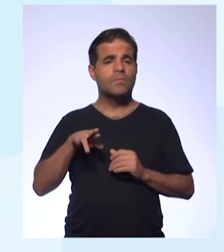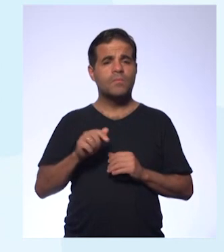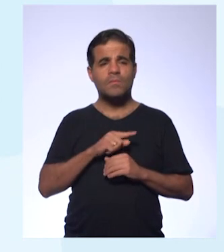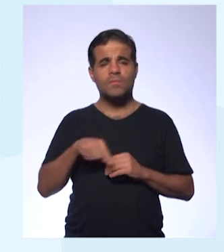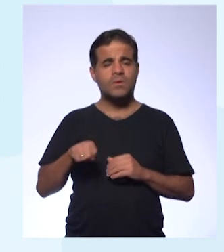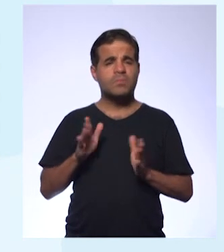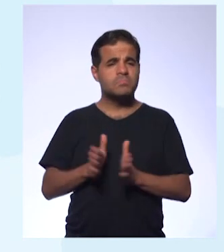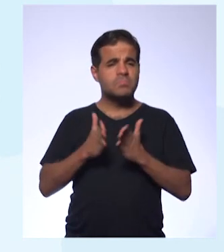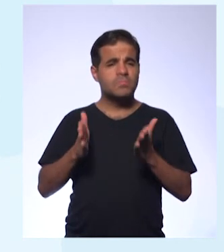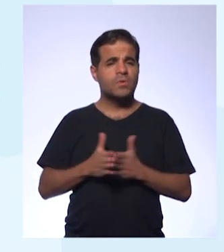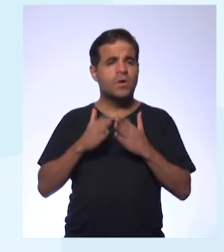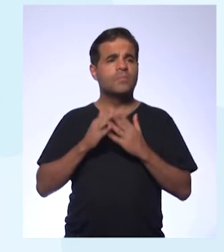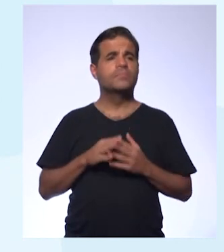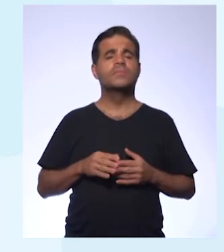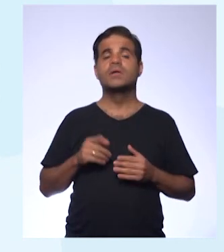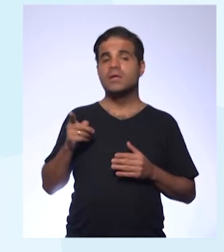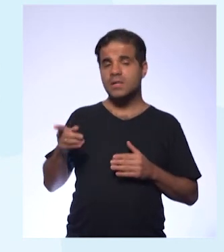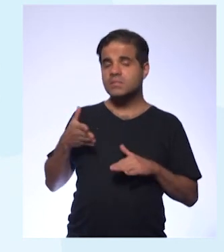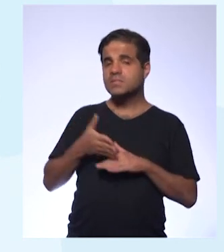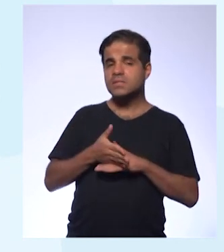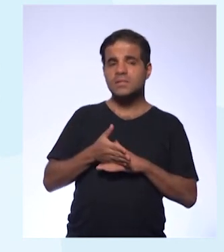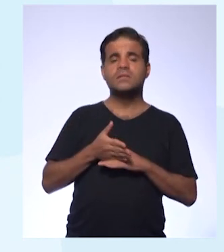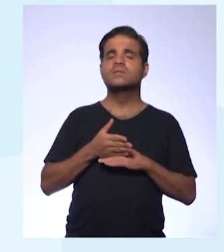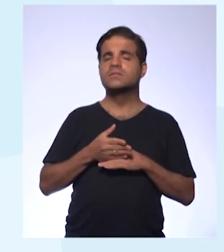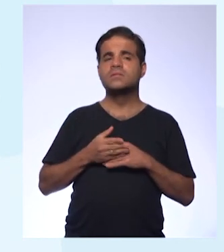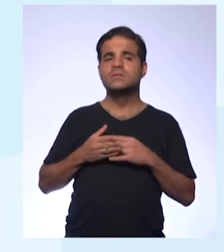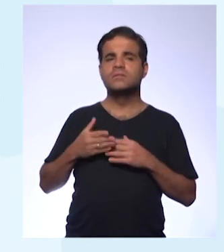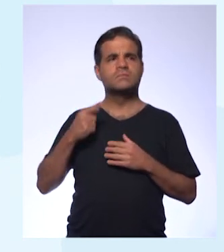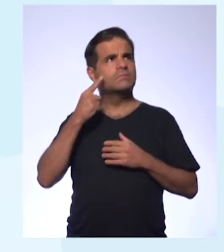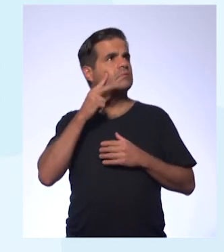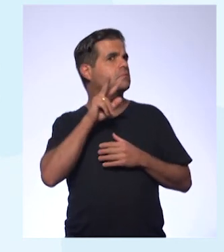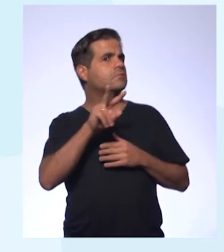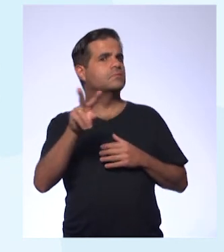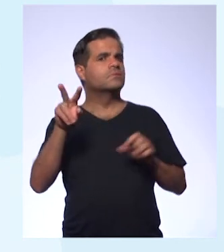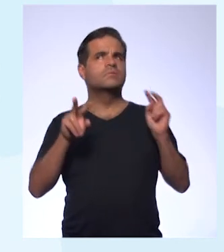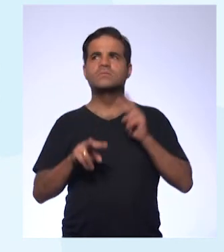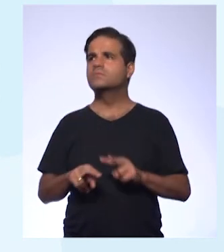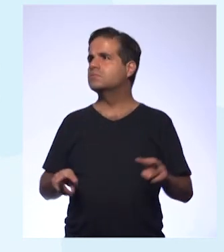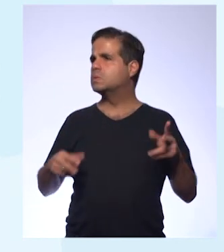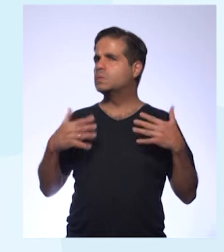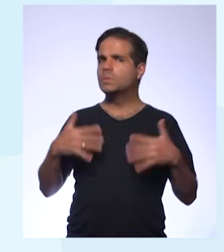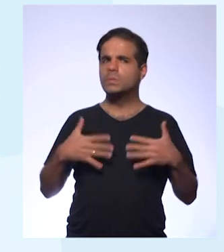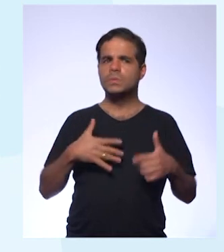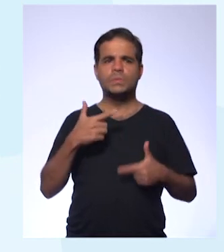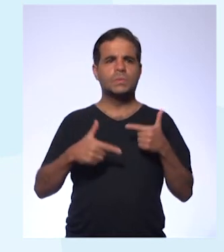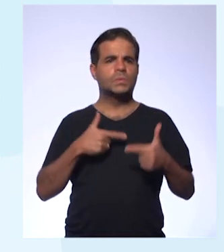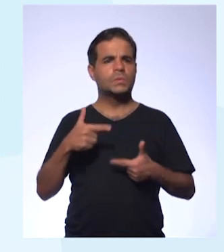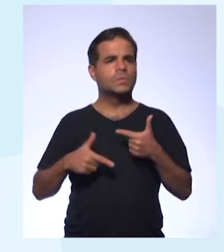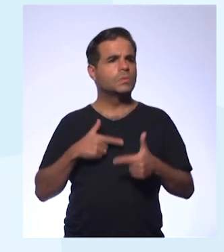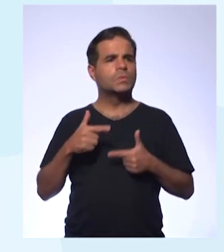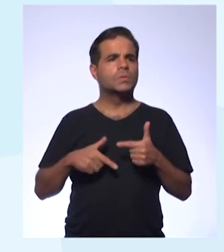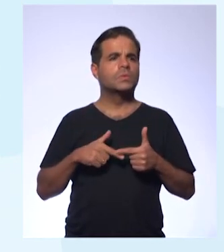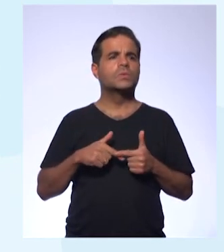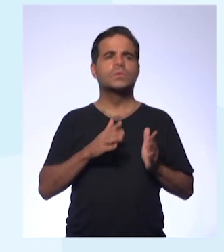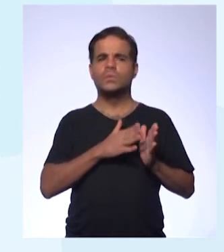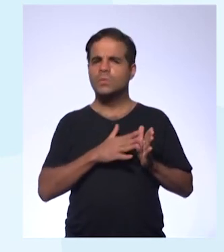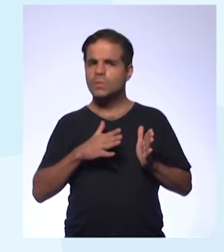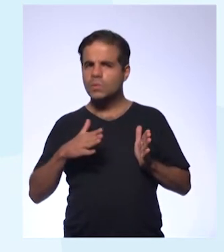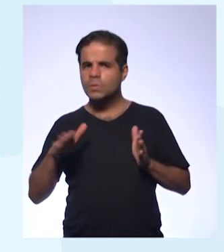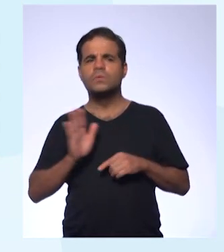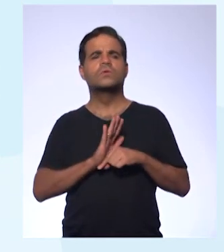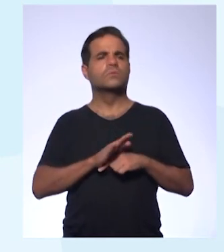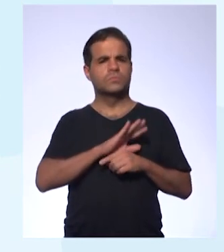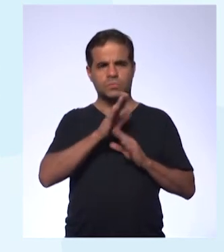Estes últimos entram no cotidiano da família de milionários, ocupando funções distintas. O longa foi